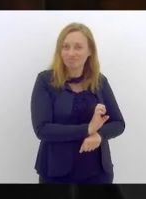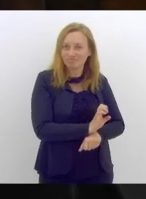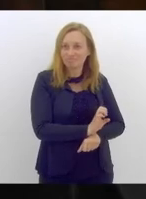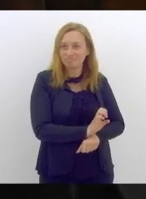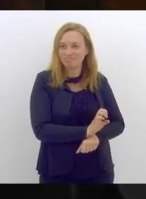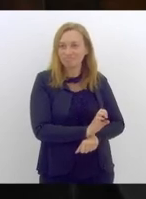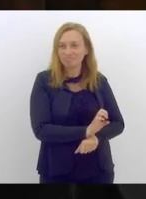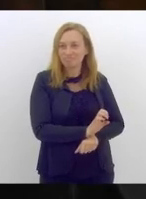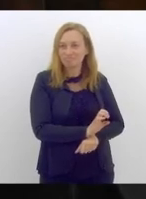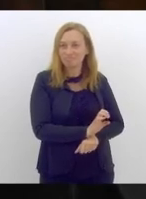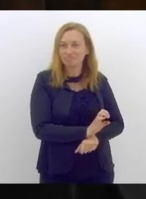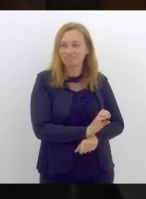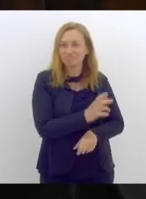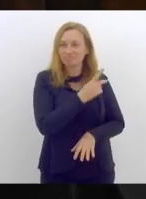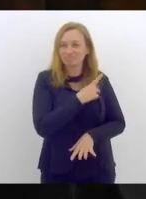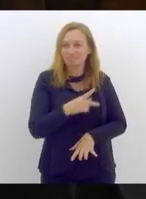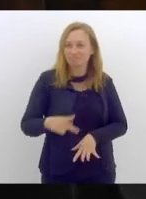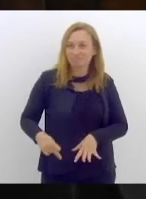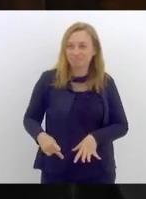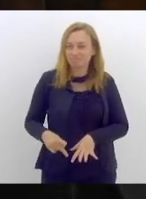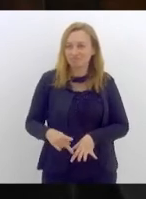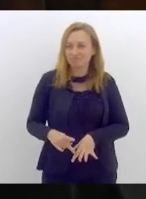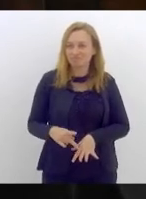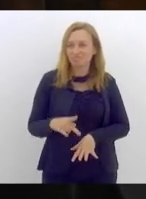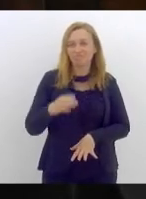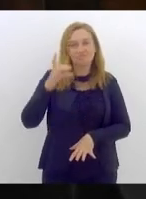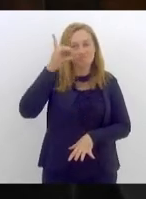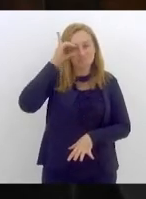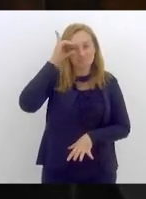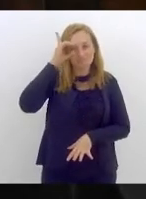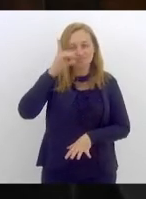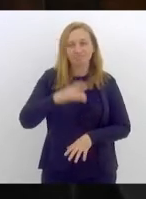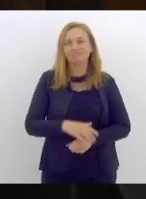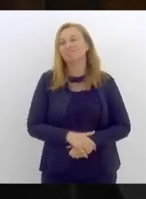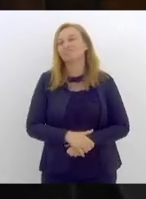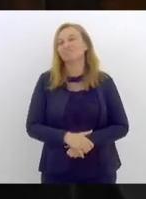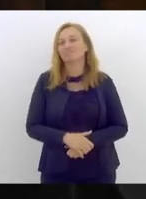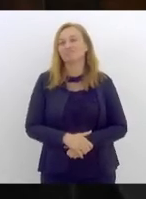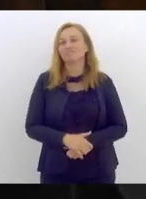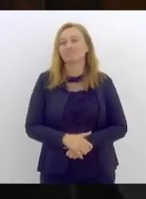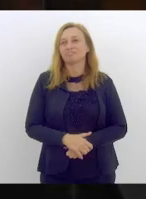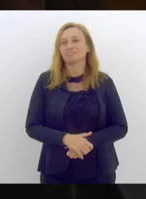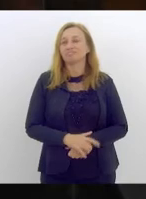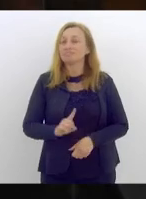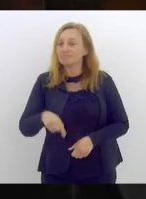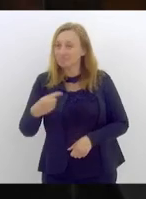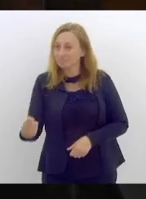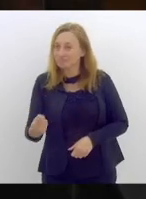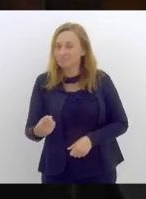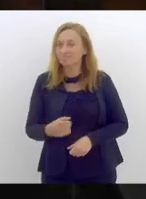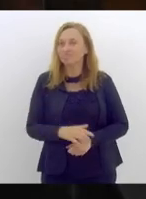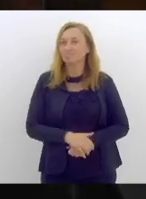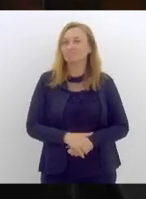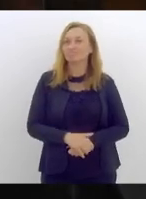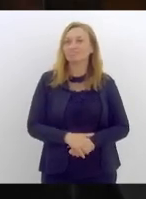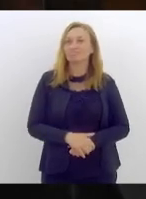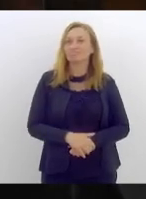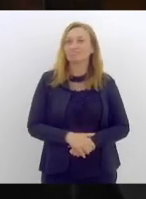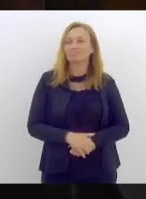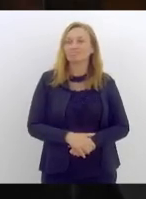a então presidenta constitucional do Brasil Dilma Rousseff e em seguida naquela conjuntura